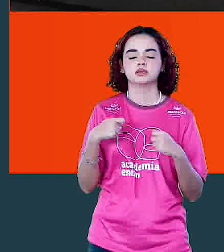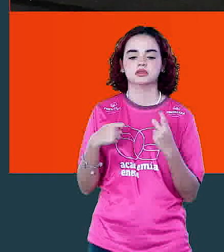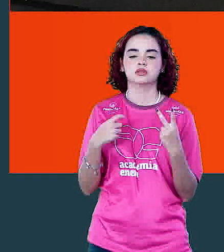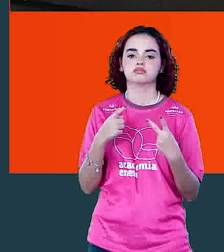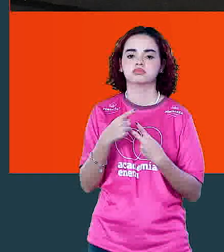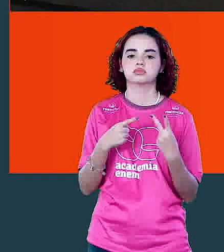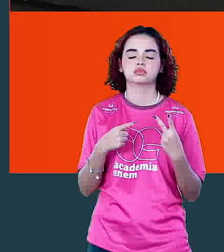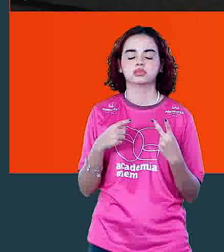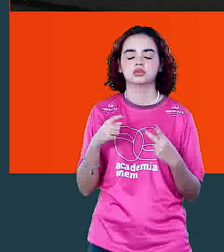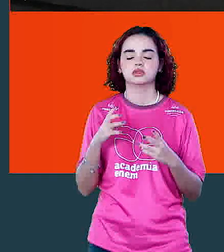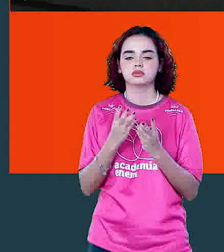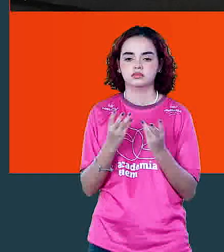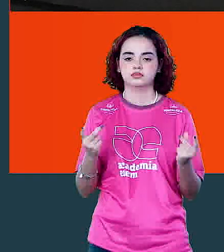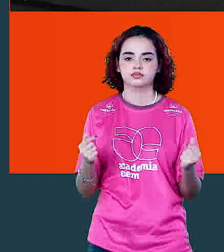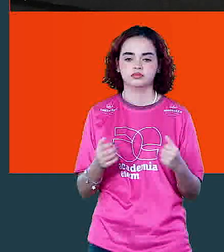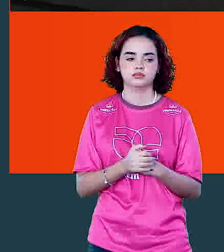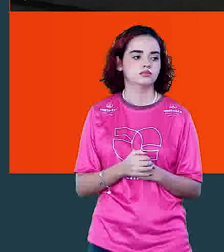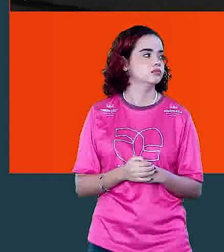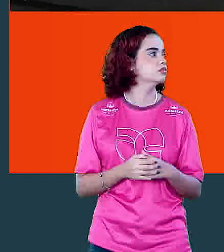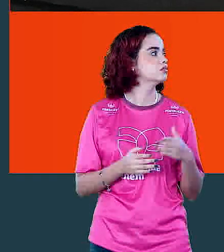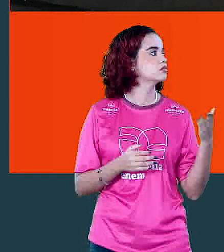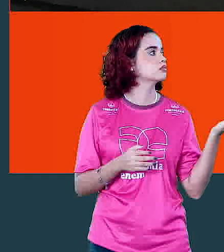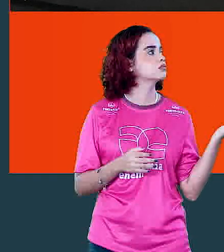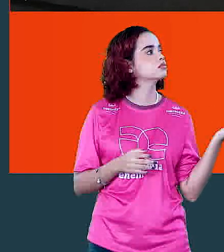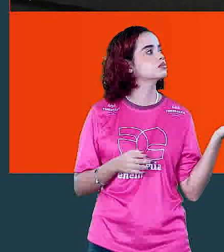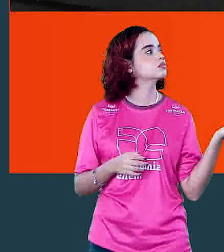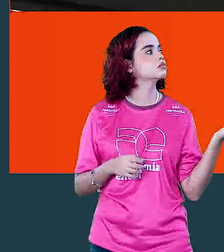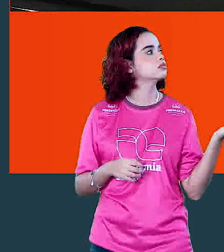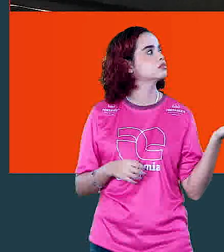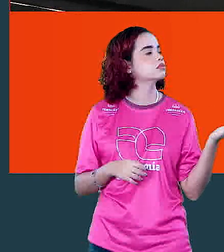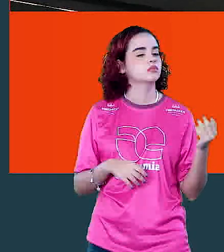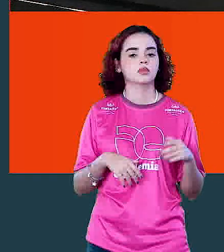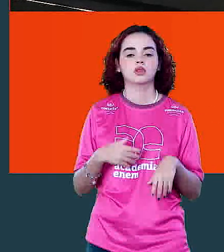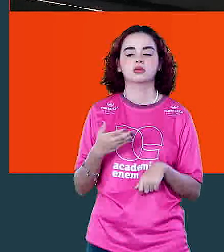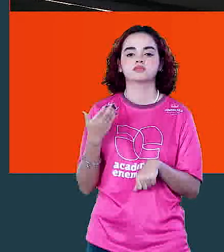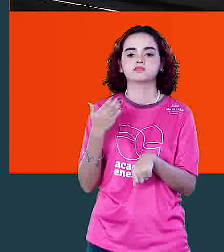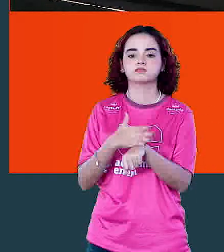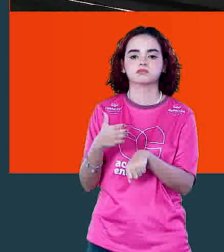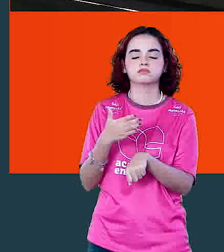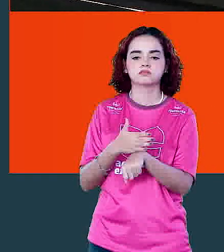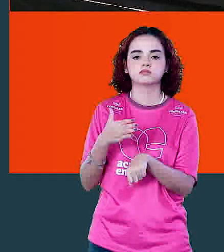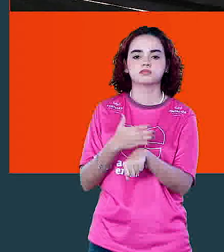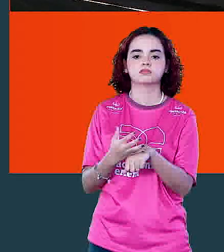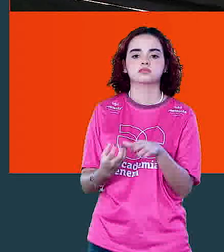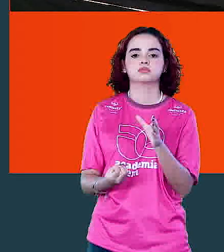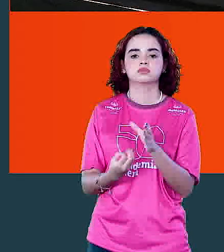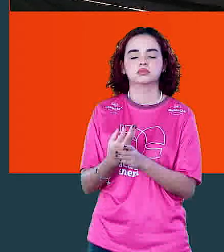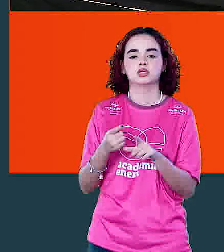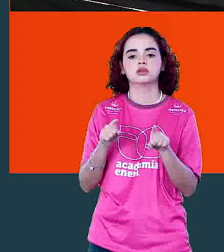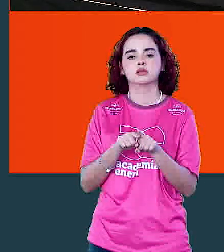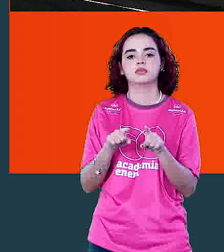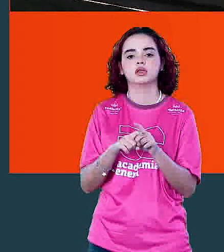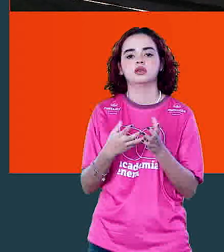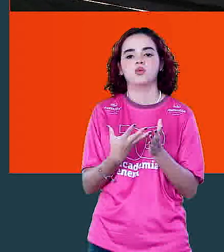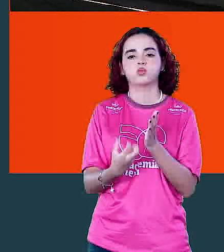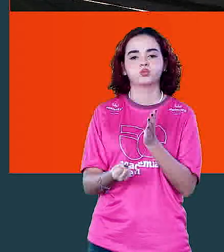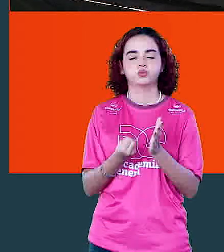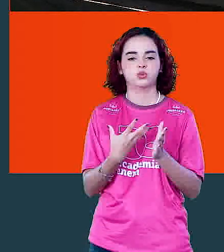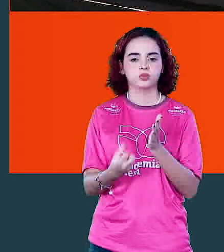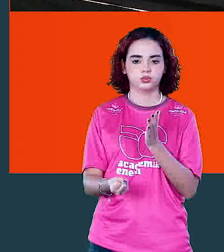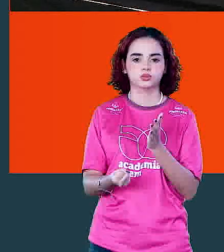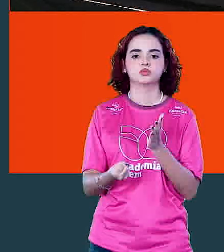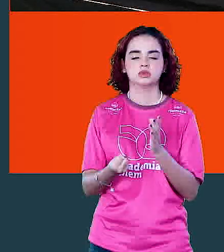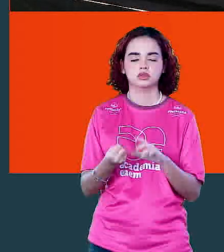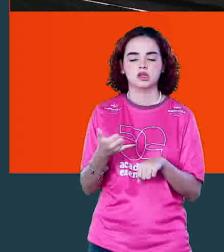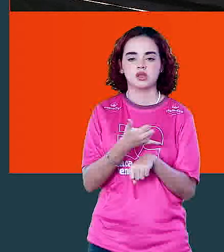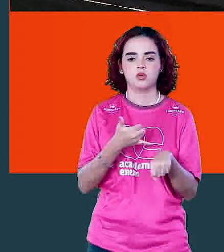pelas etapas descritas no quadro. Aí, etapa de preparação, etapa de extração, certo? Daqui a pouco eu leio